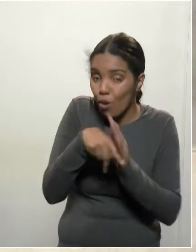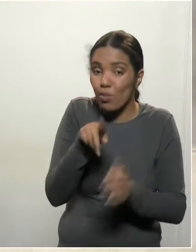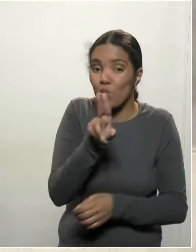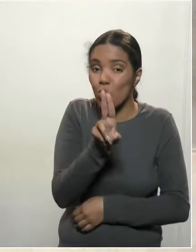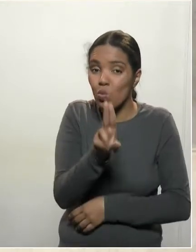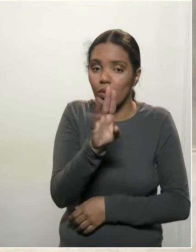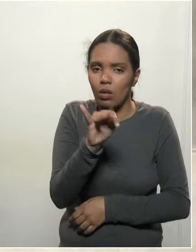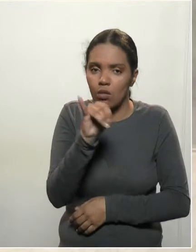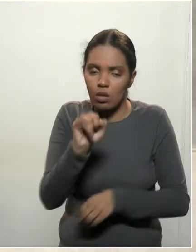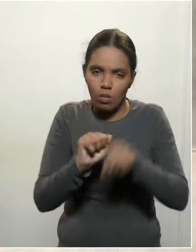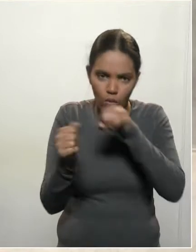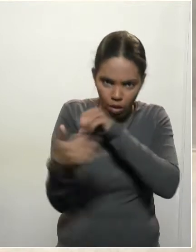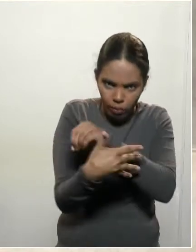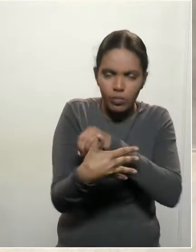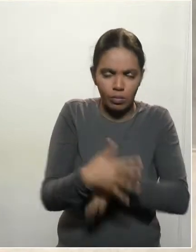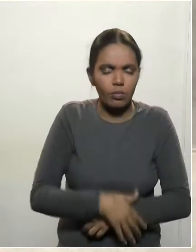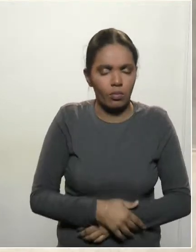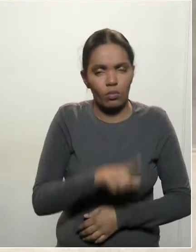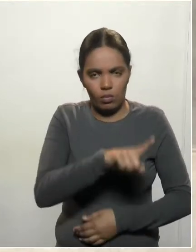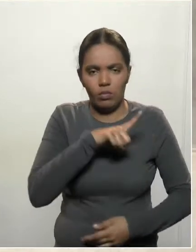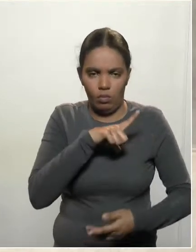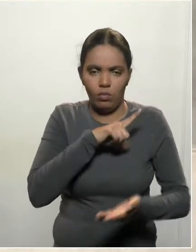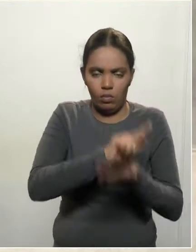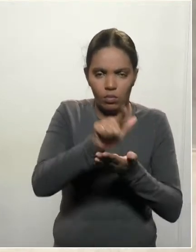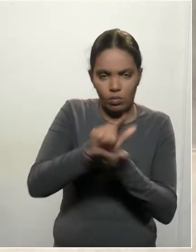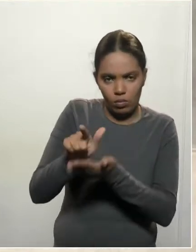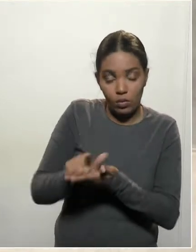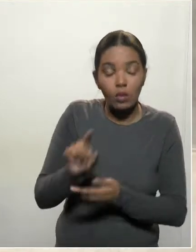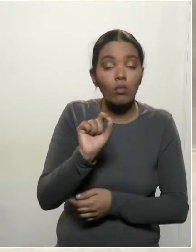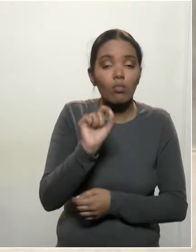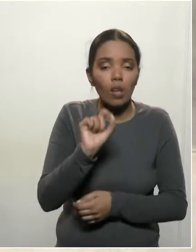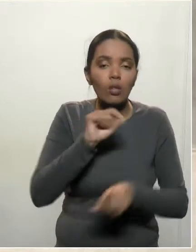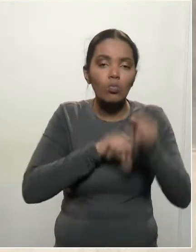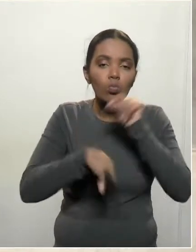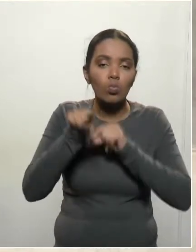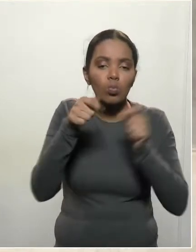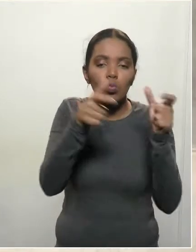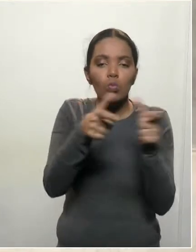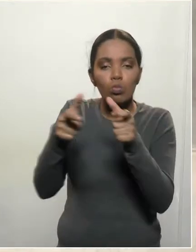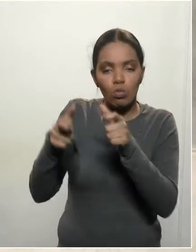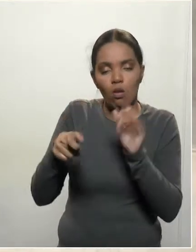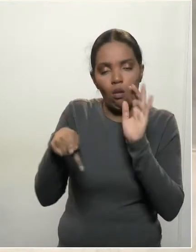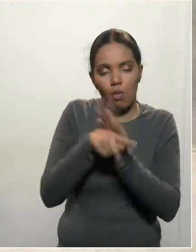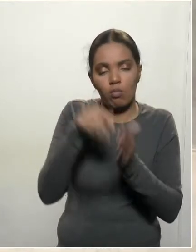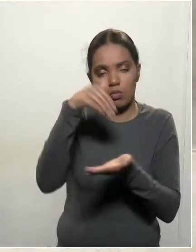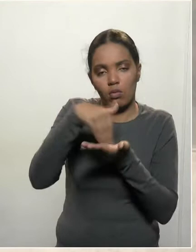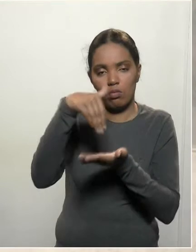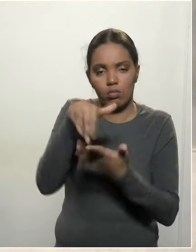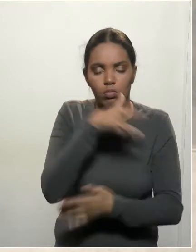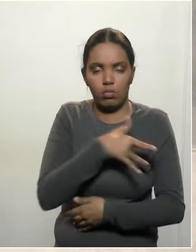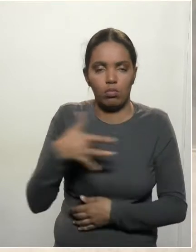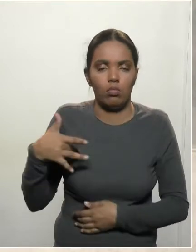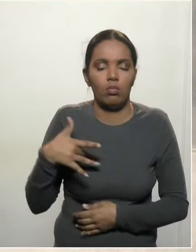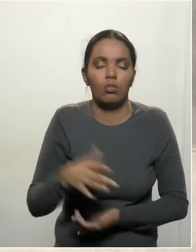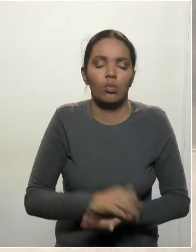coronavírus, definidos pela Secretaria de Estado da Saúde. Além do que, ofício